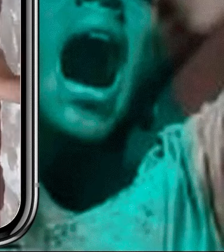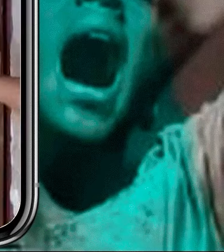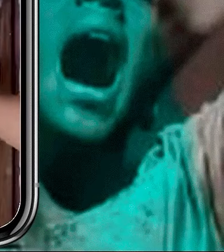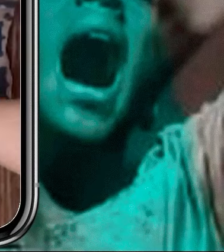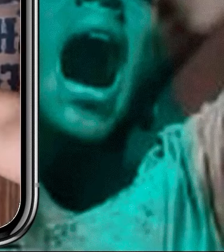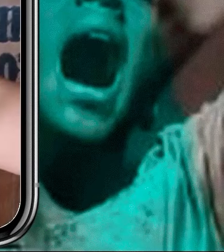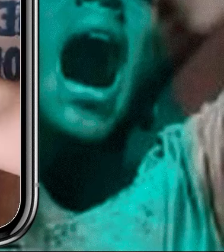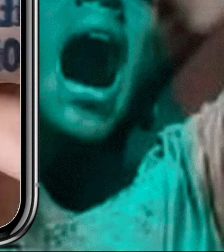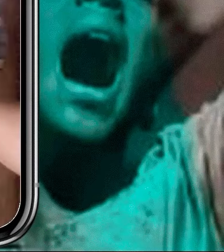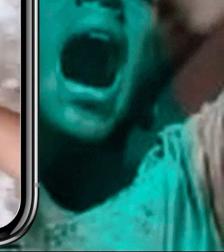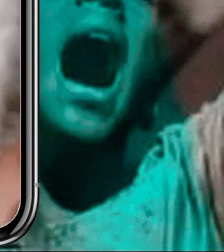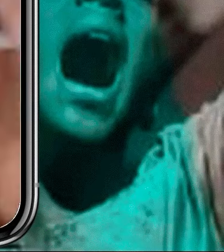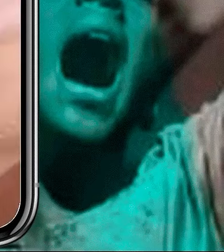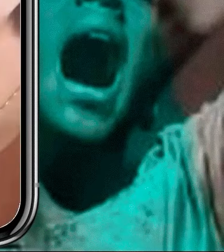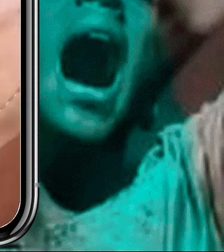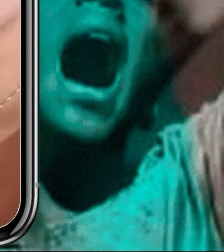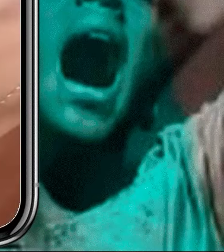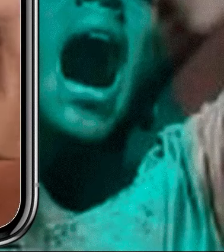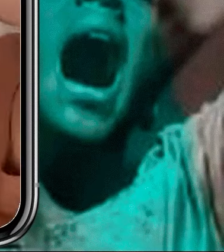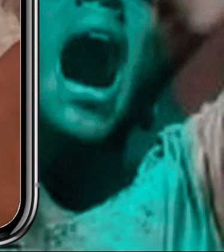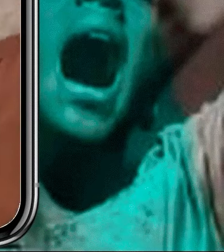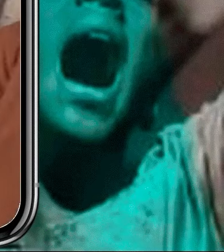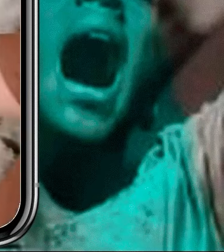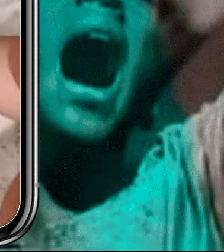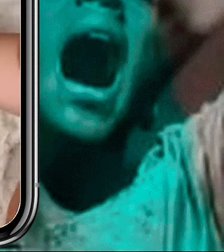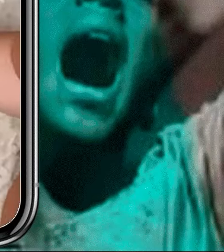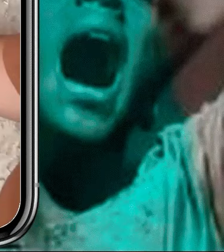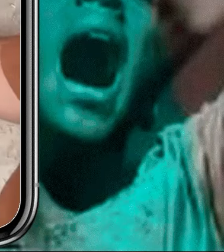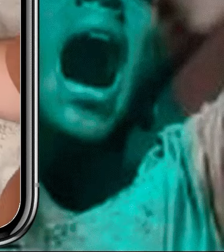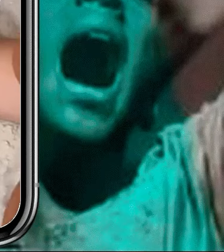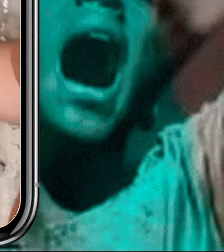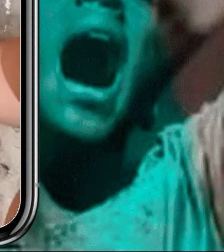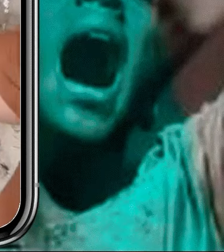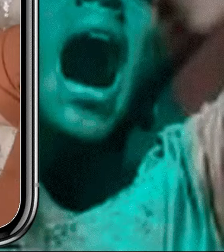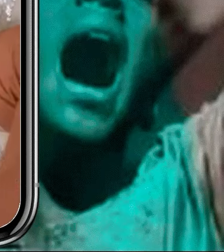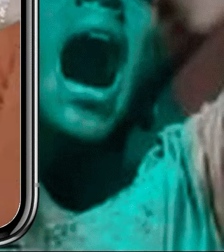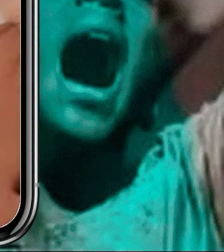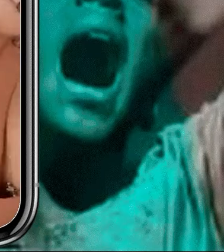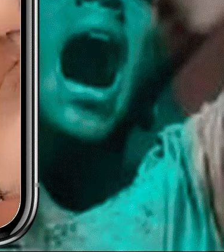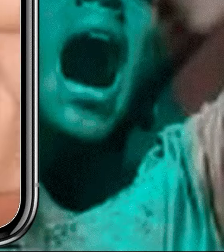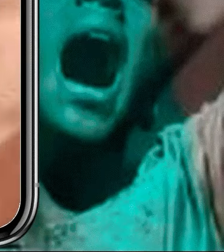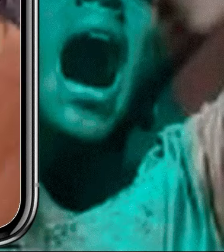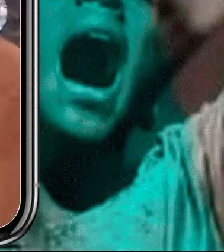túmulo not ou seja ele não está aqui for